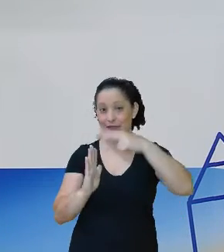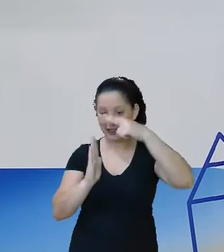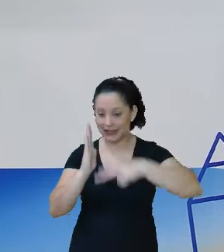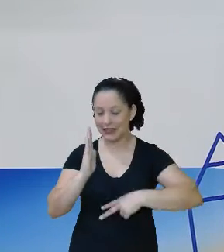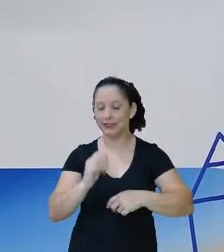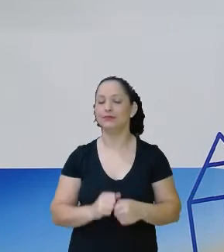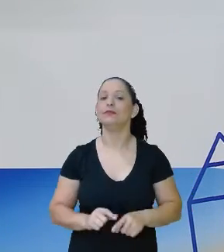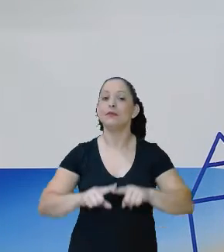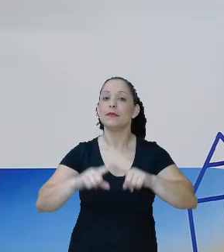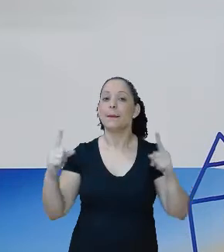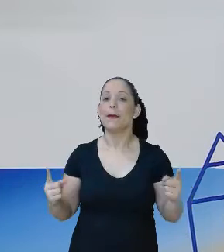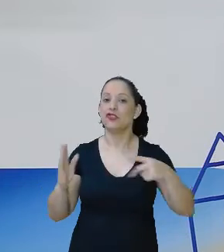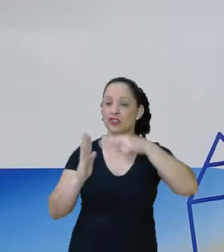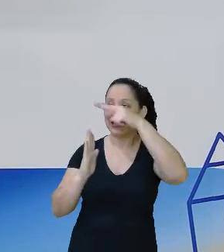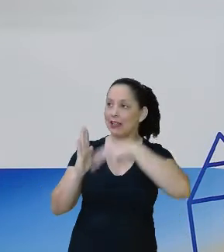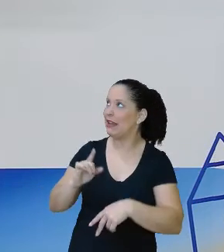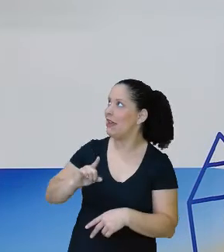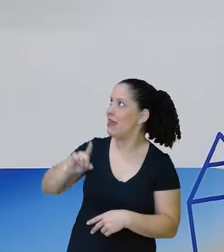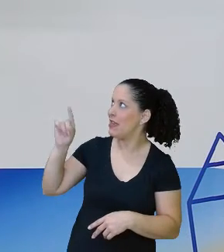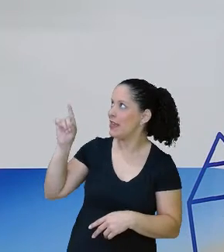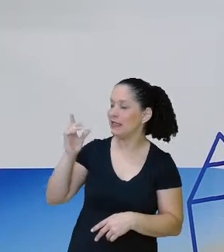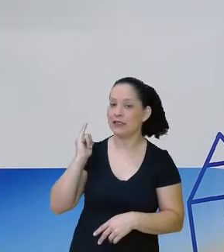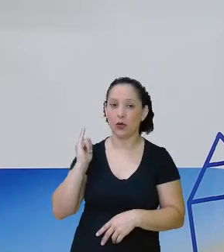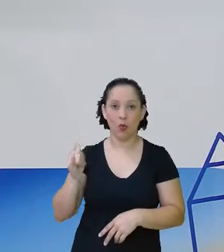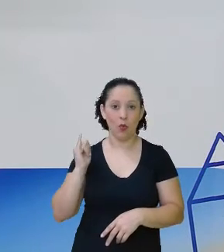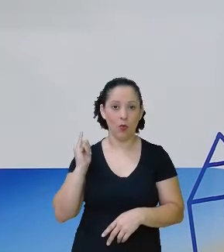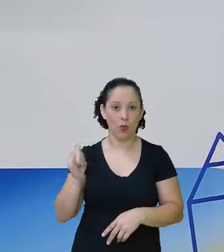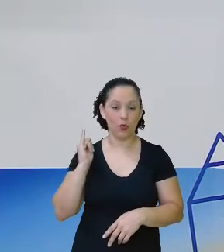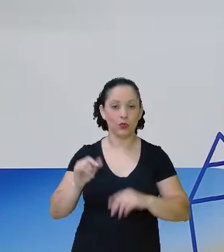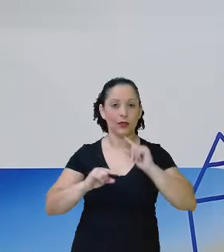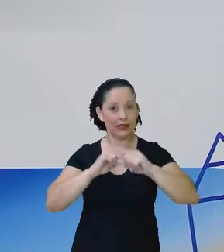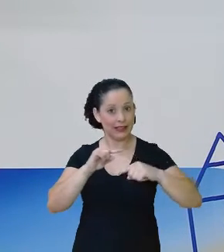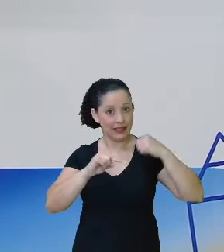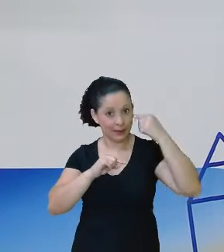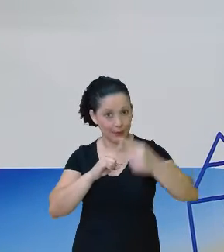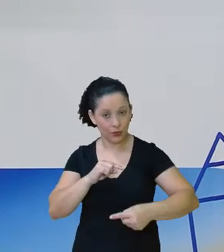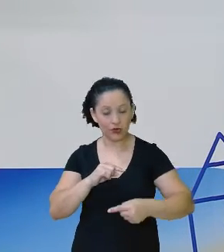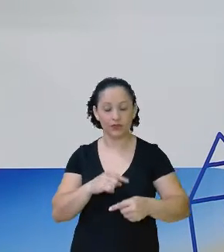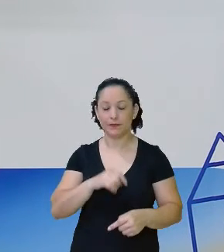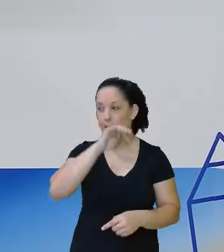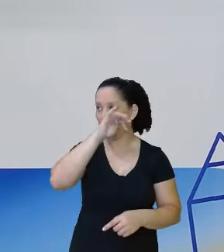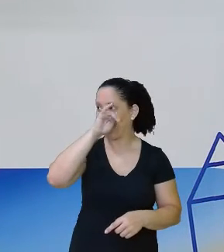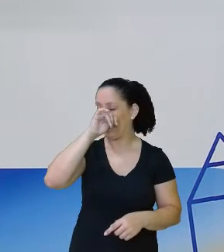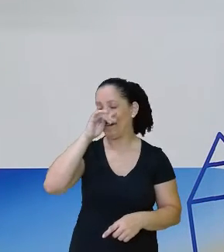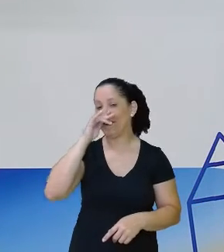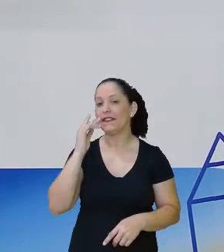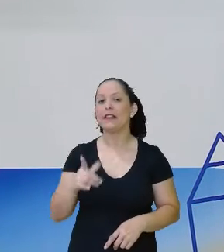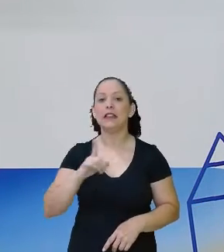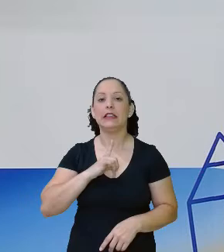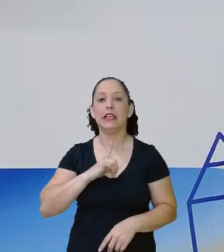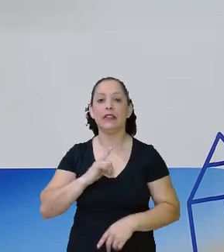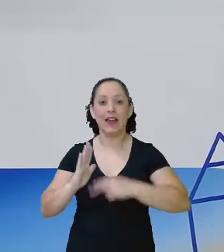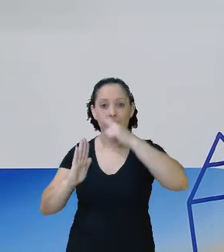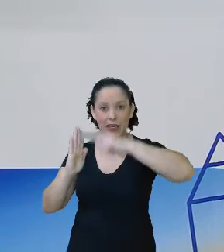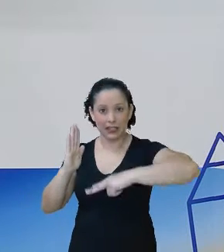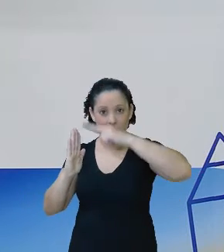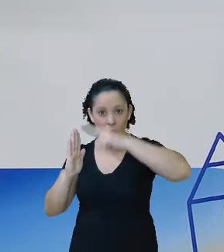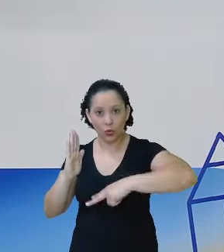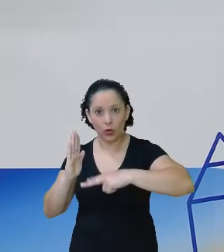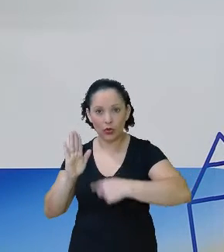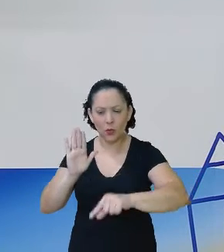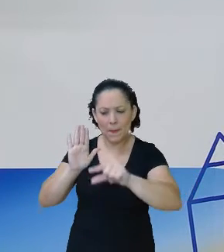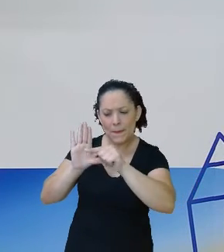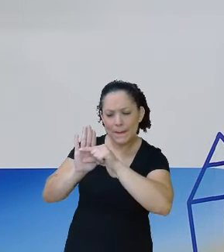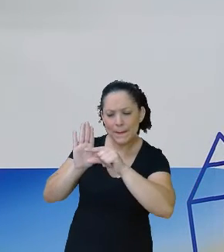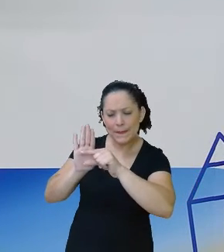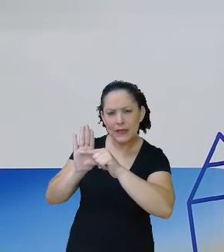Lembrando que nós estamos lendo esse conto daqui a pouco. Logo assim que acabar, vamos ler um mini conto e nós